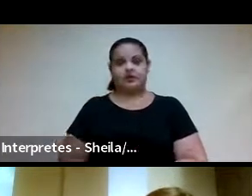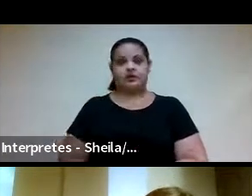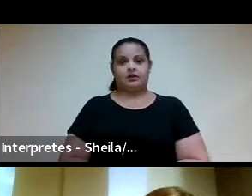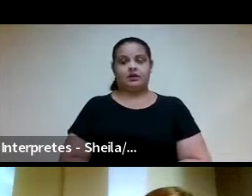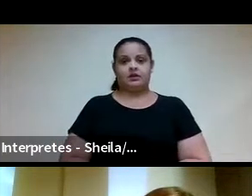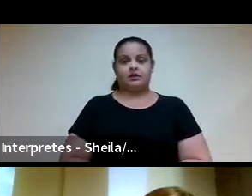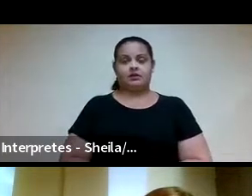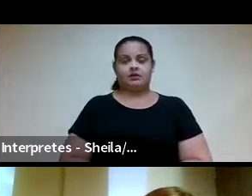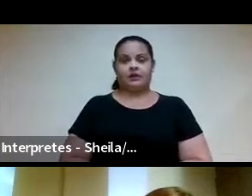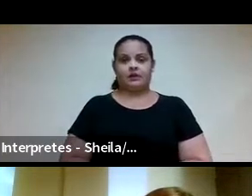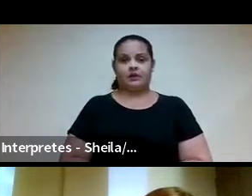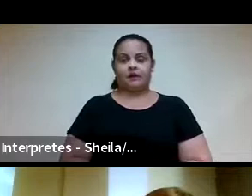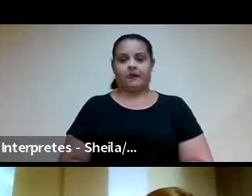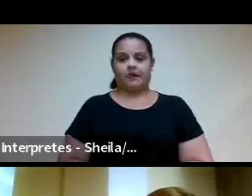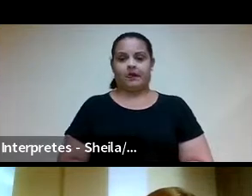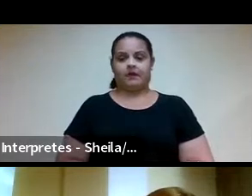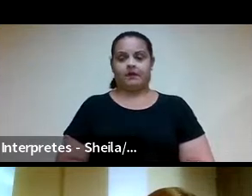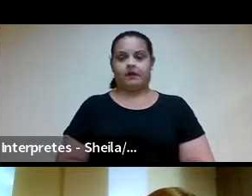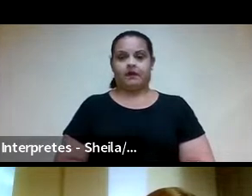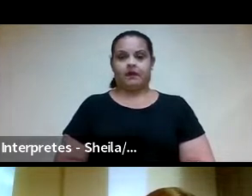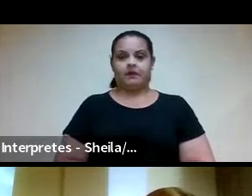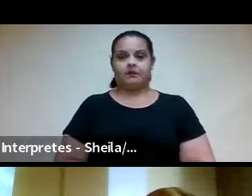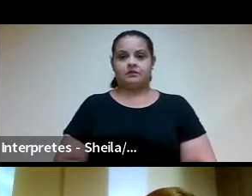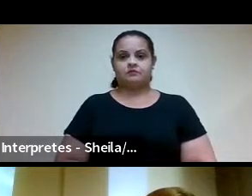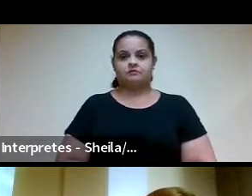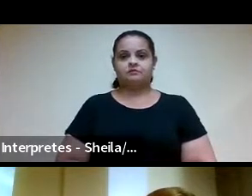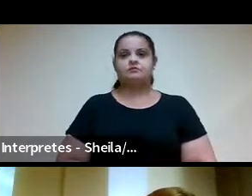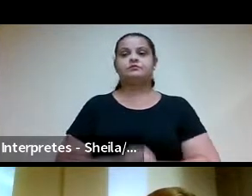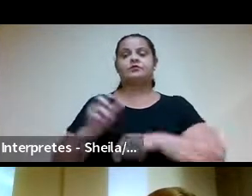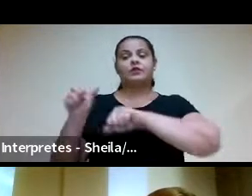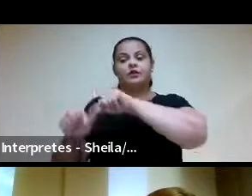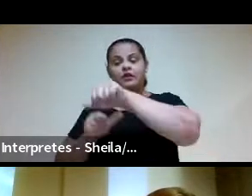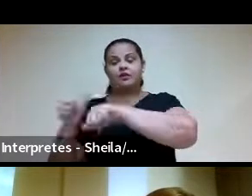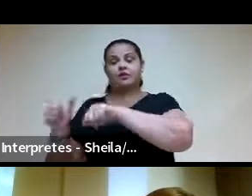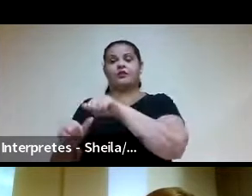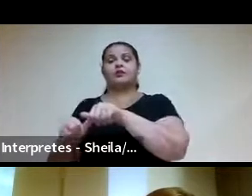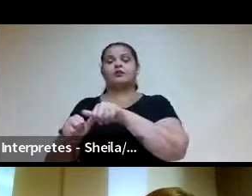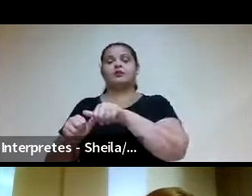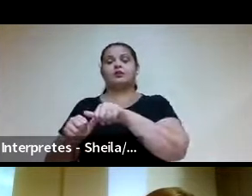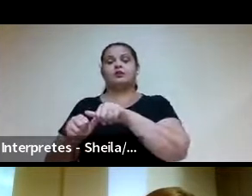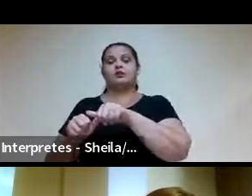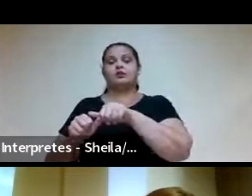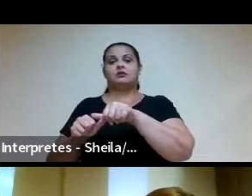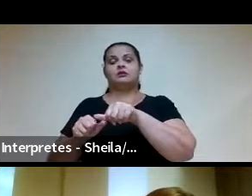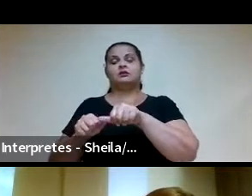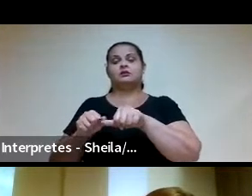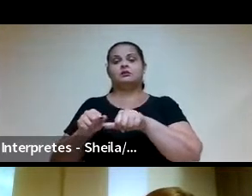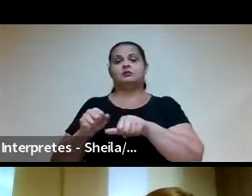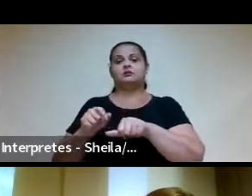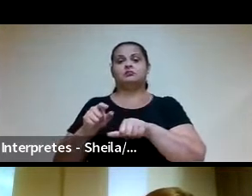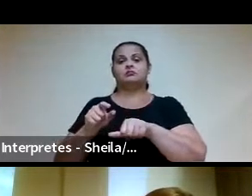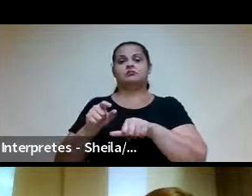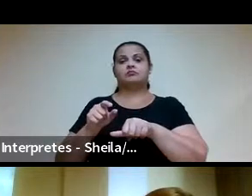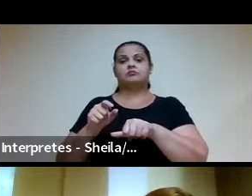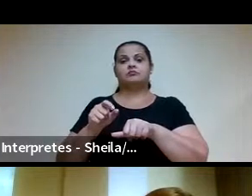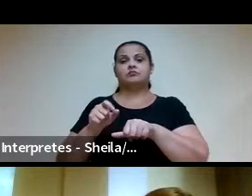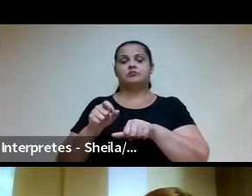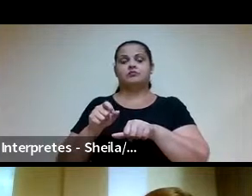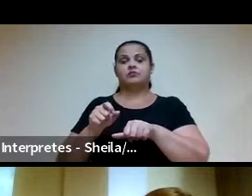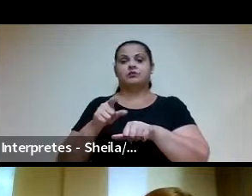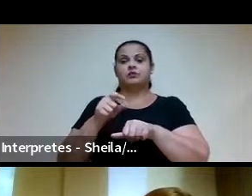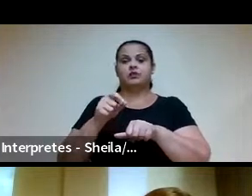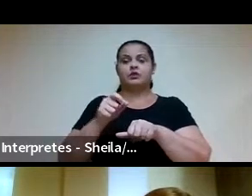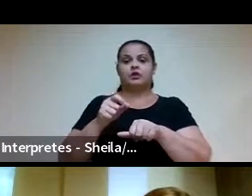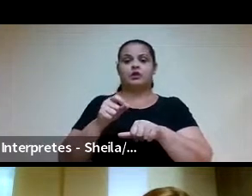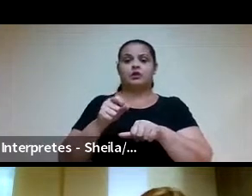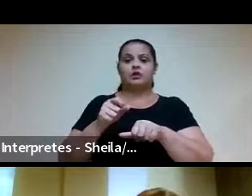mérito. É incontroverso que alguém inclusive um aparente sim do prefeito, um